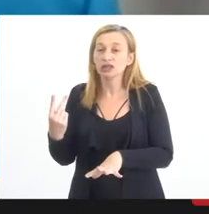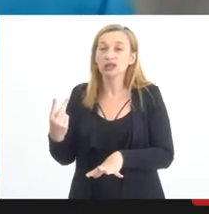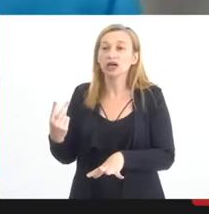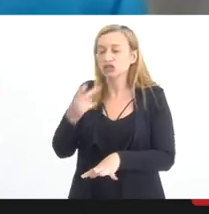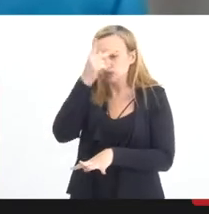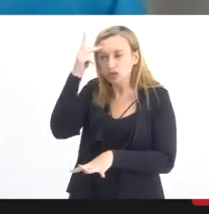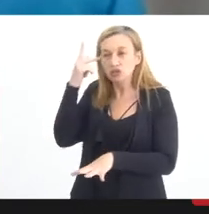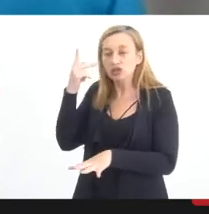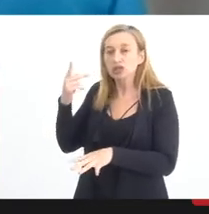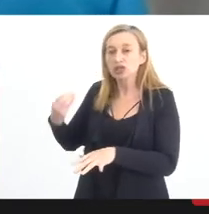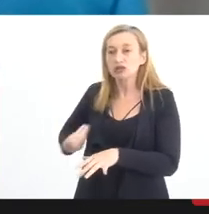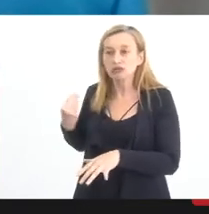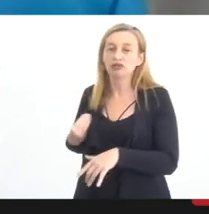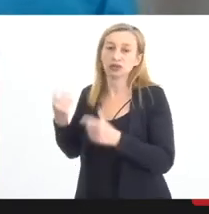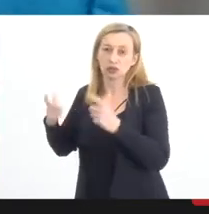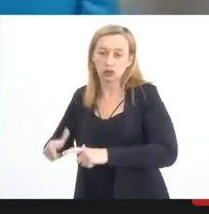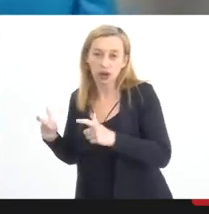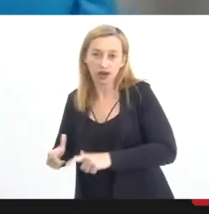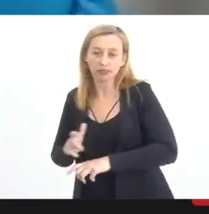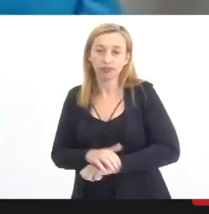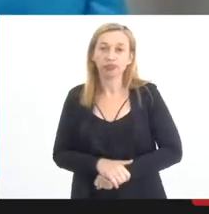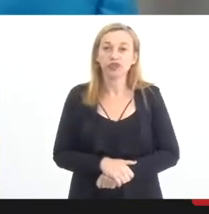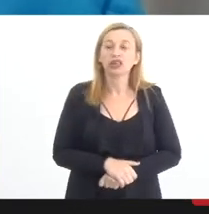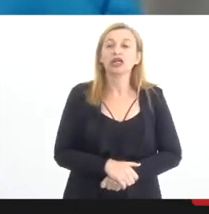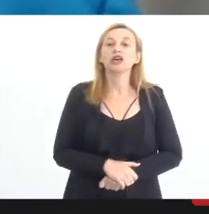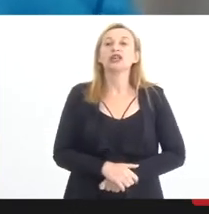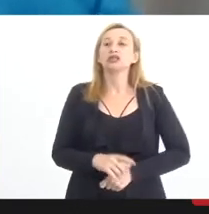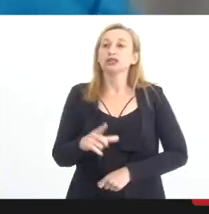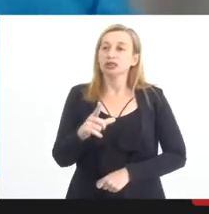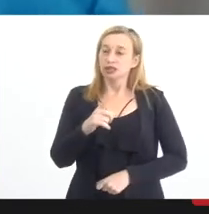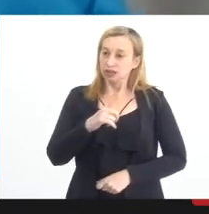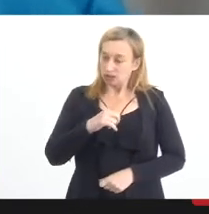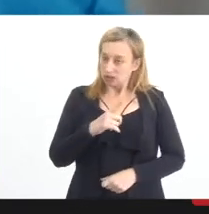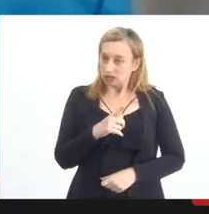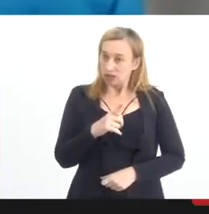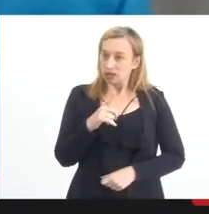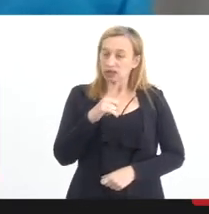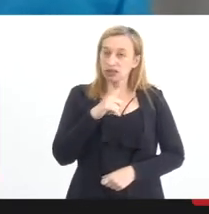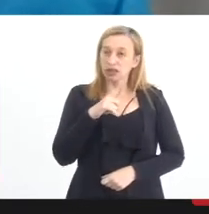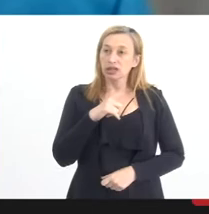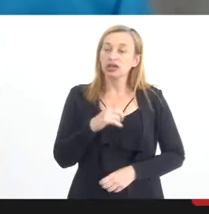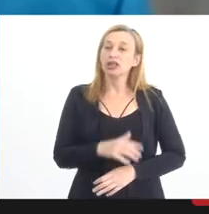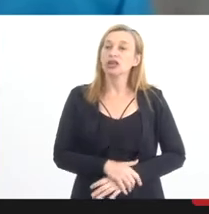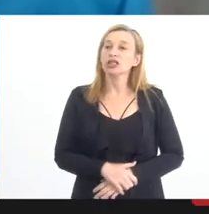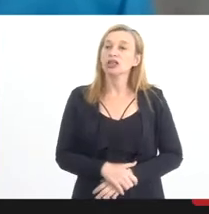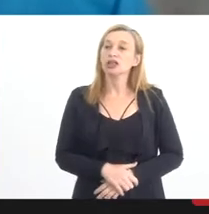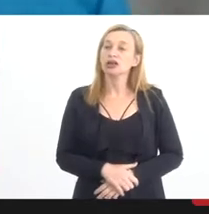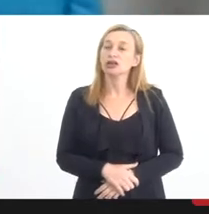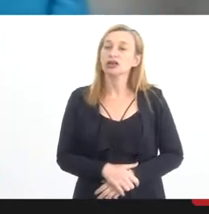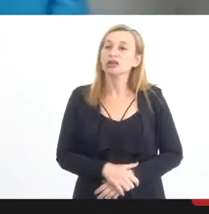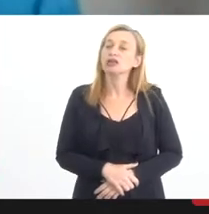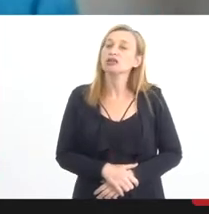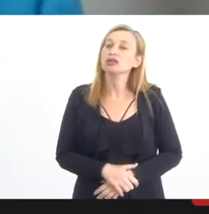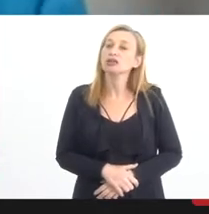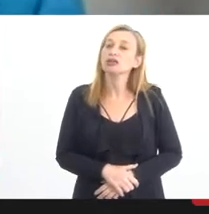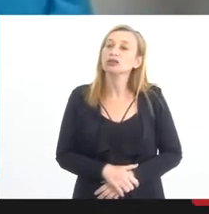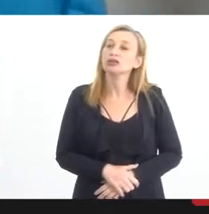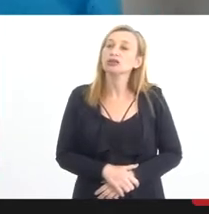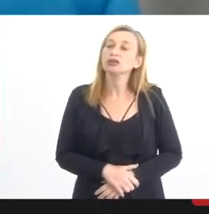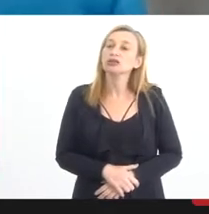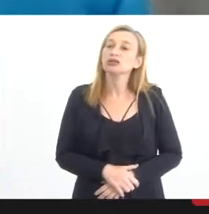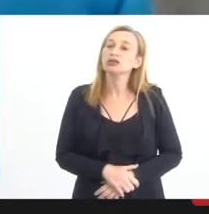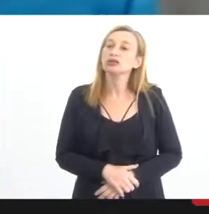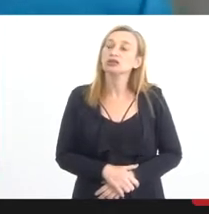moradores da Zona Oeste, que passarão a ter contato com a